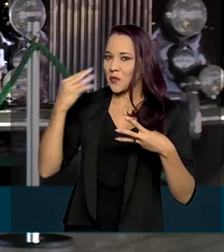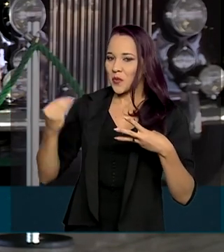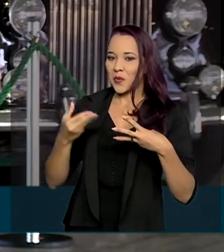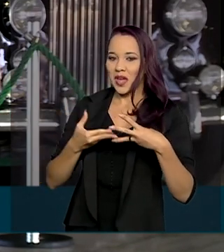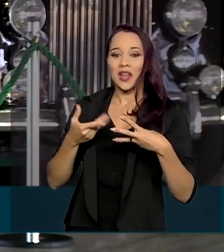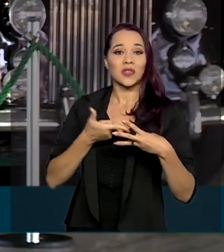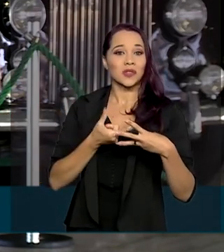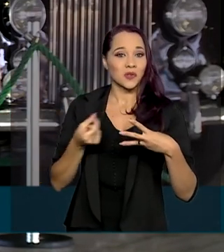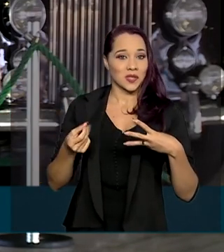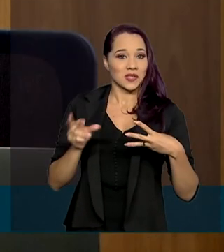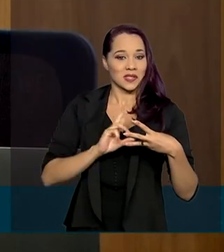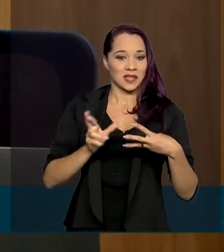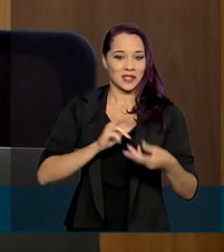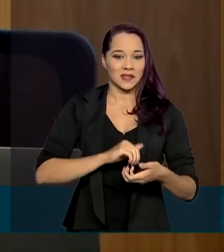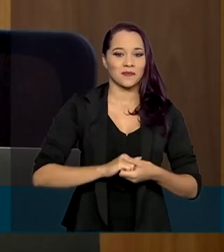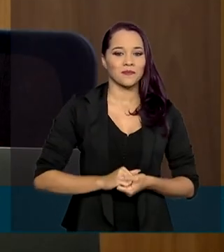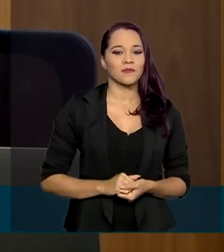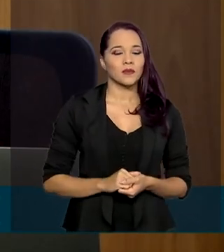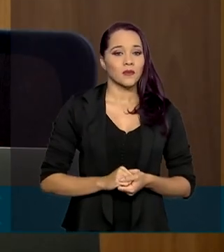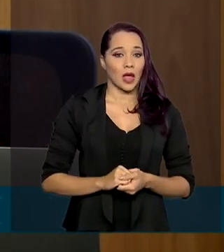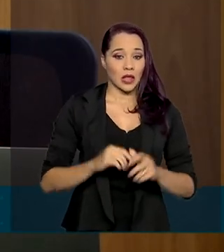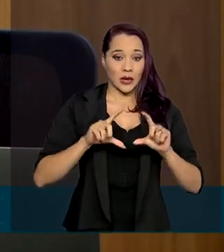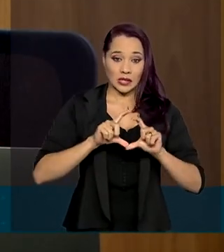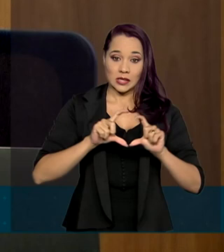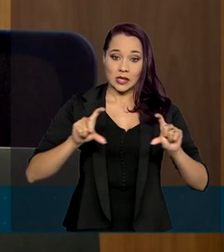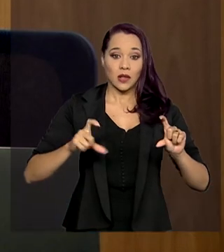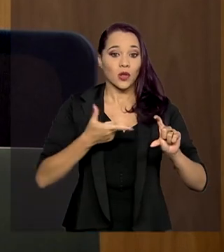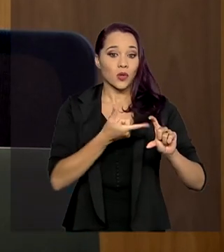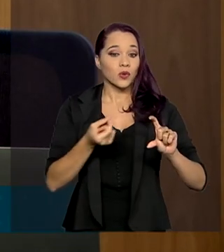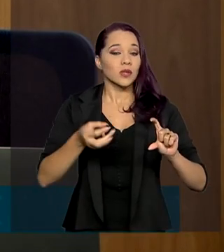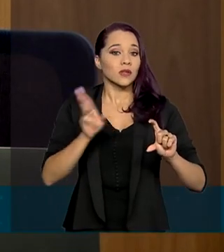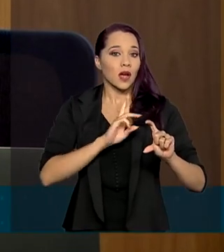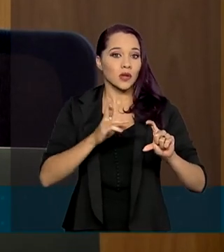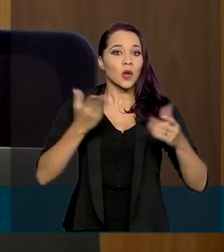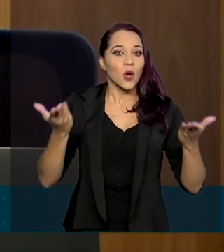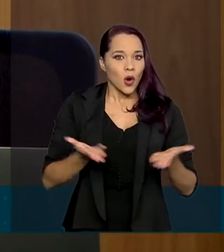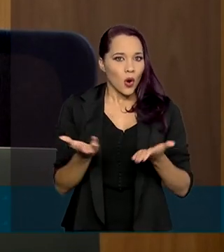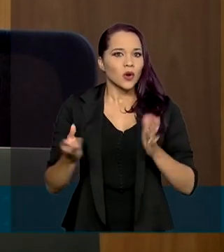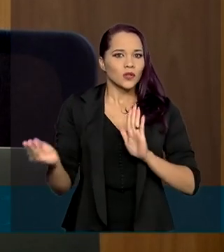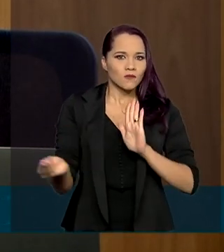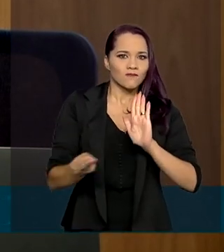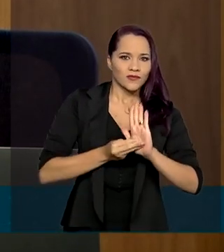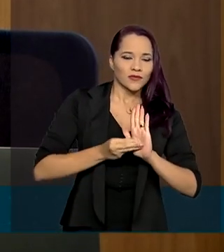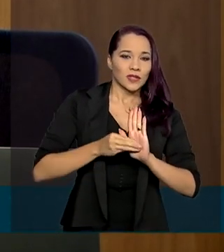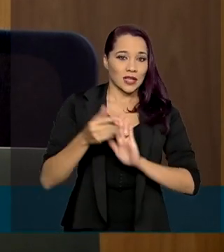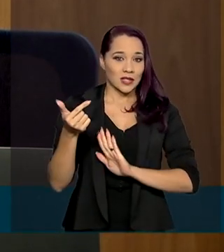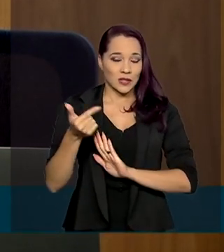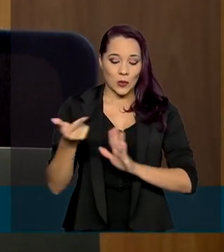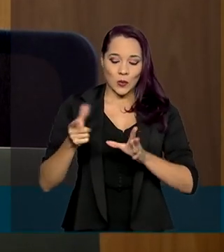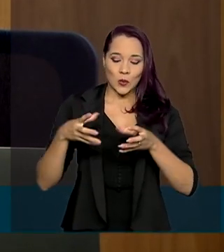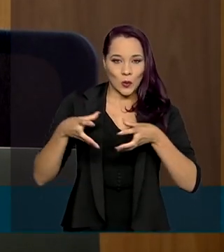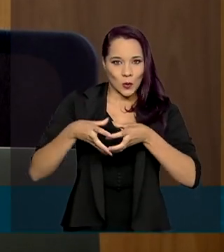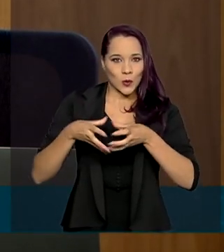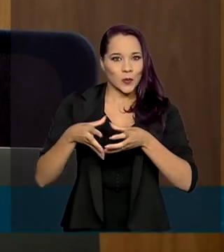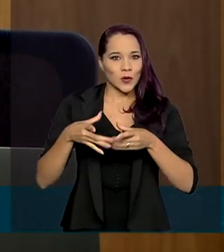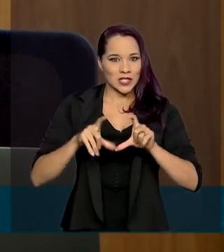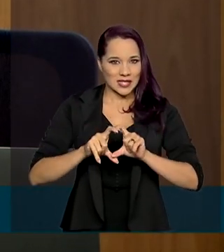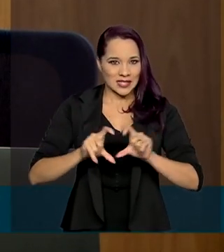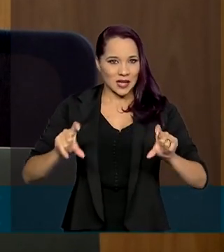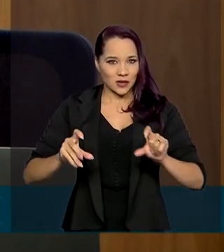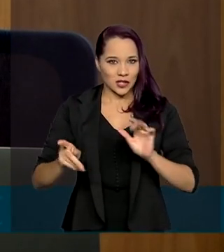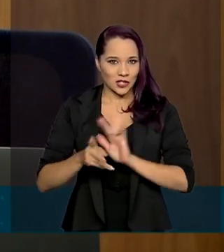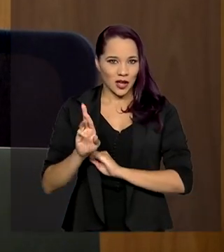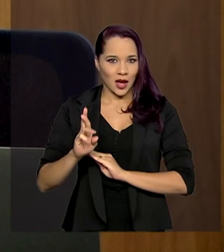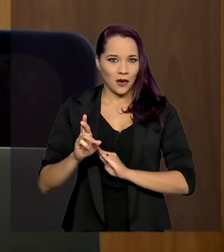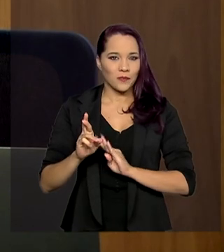nos 200 reais. A cédula de 200 reais está sendo incorporada hoje, então, oficialmente a segunda família de cédulas. Passa a integrar